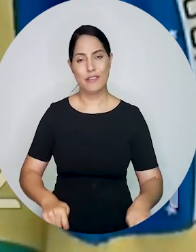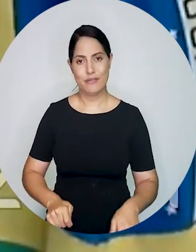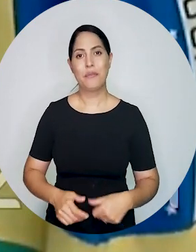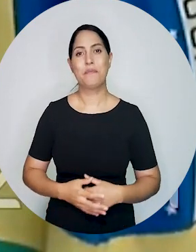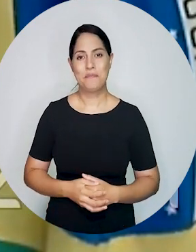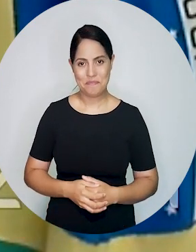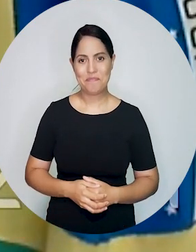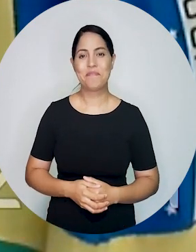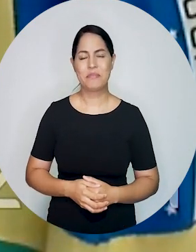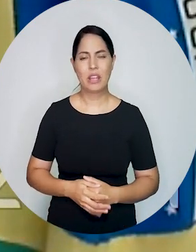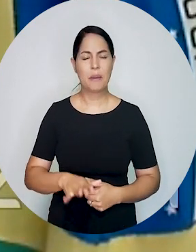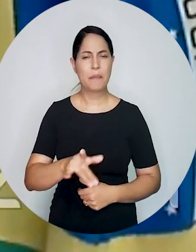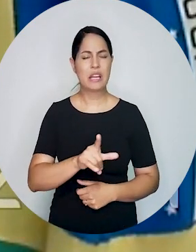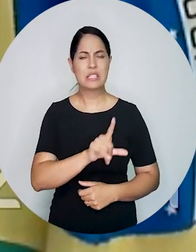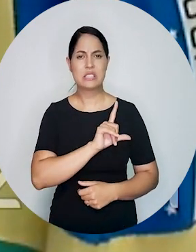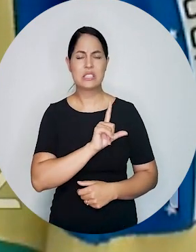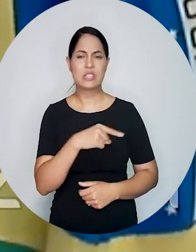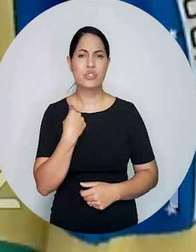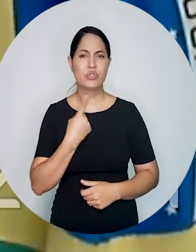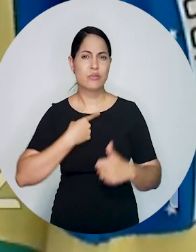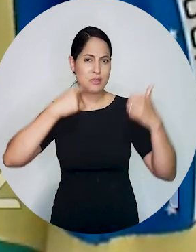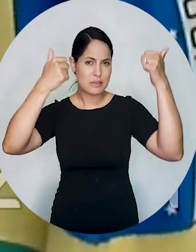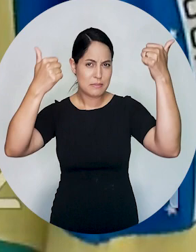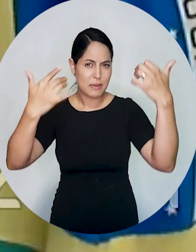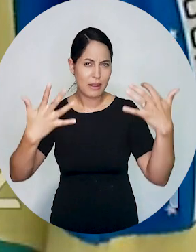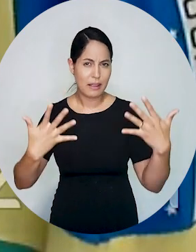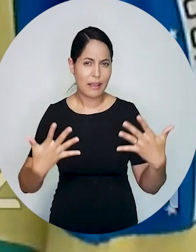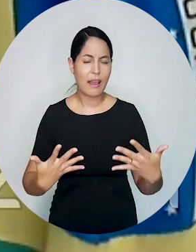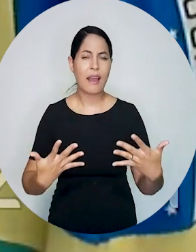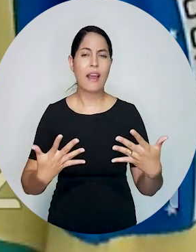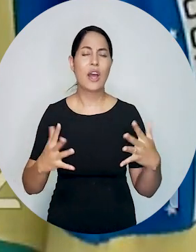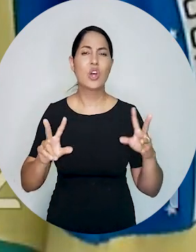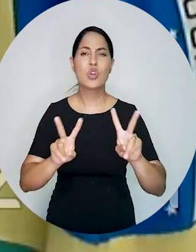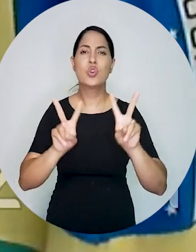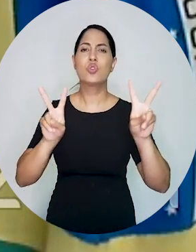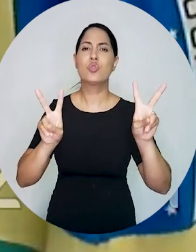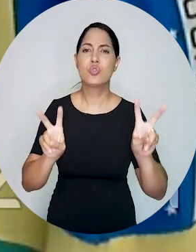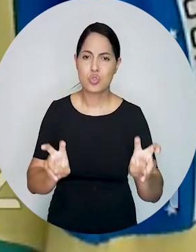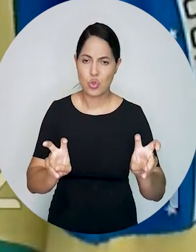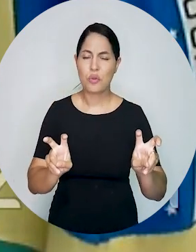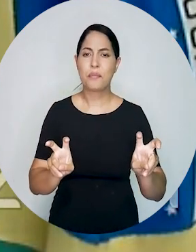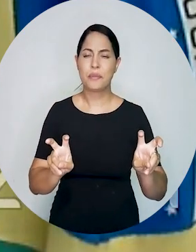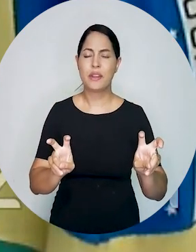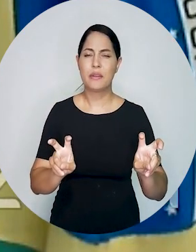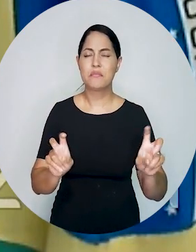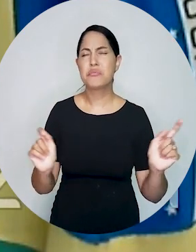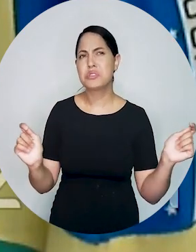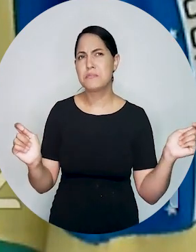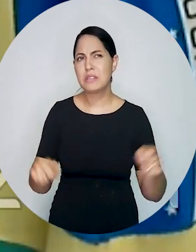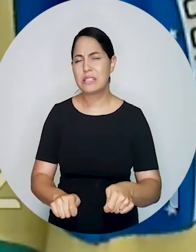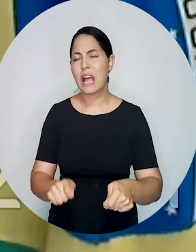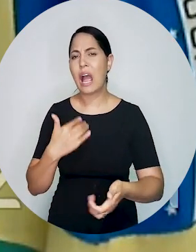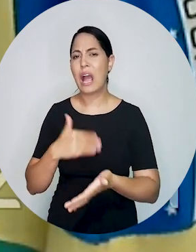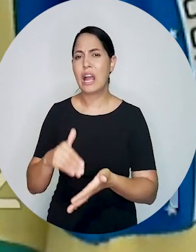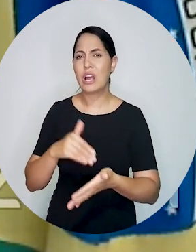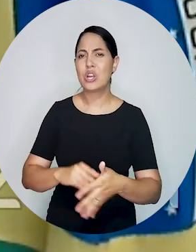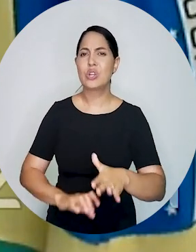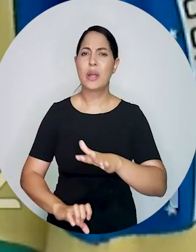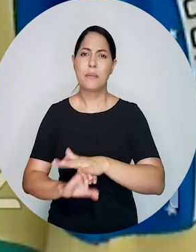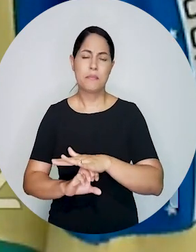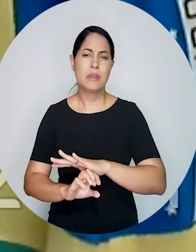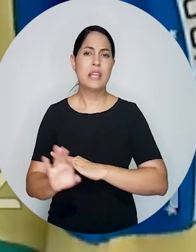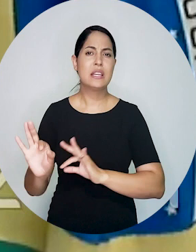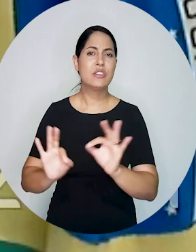sim, Nelson, é possível. Mas antes da gente poder entrar no meandro acerca